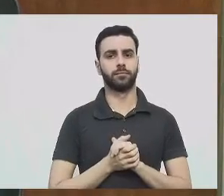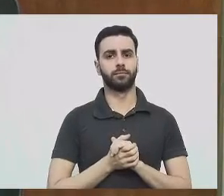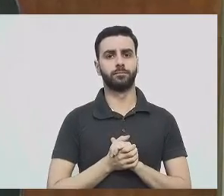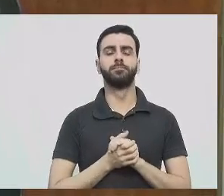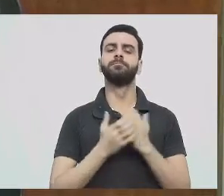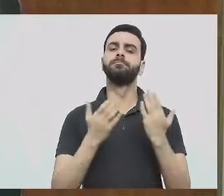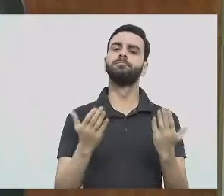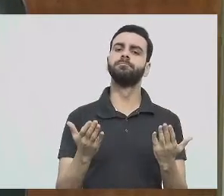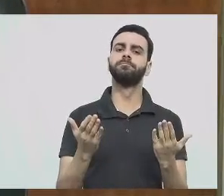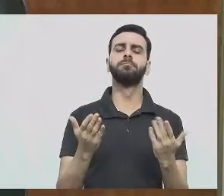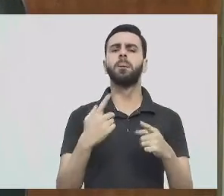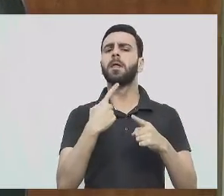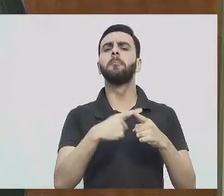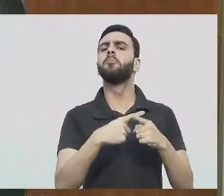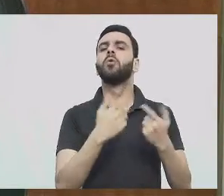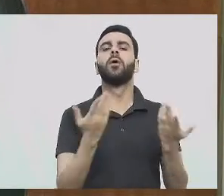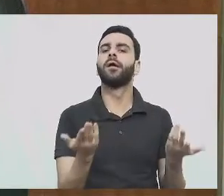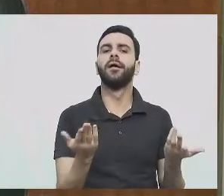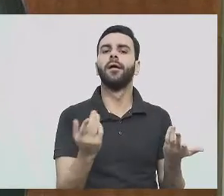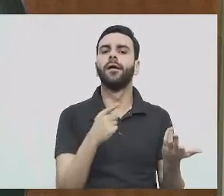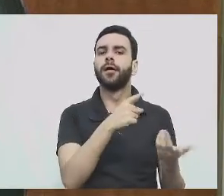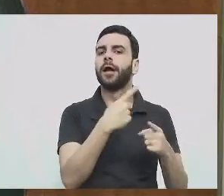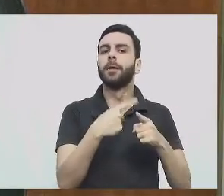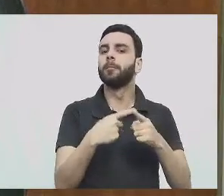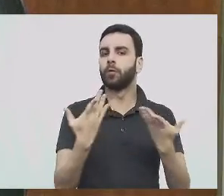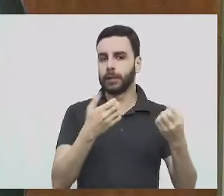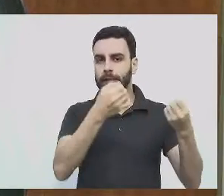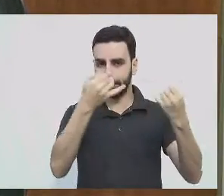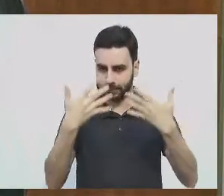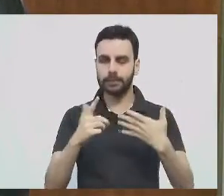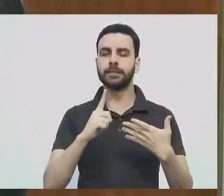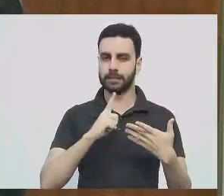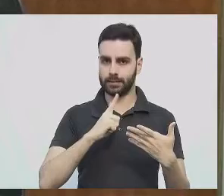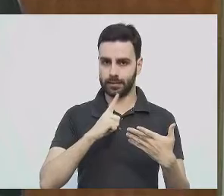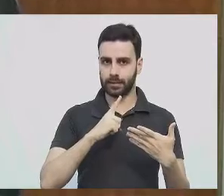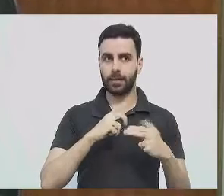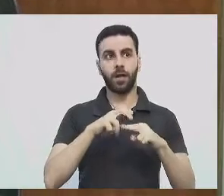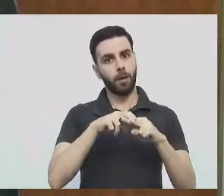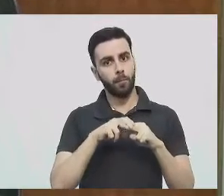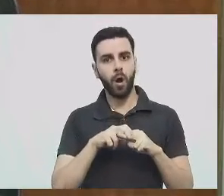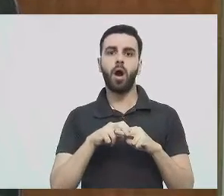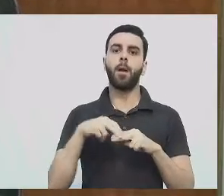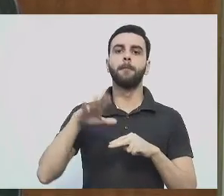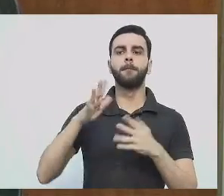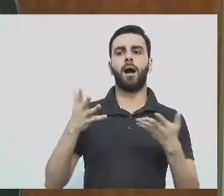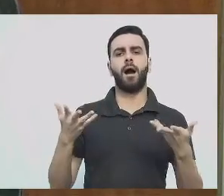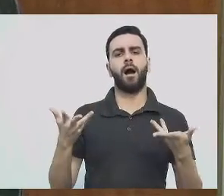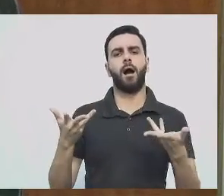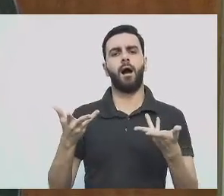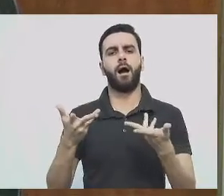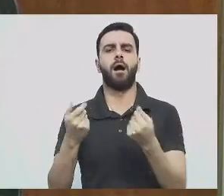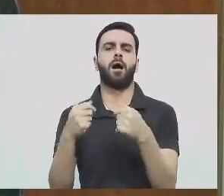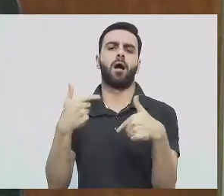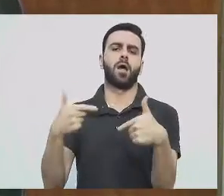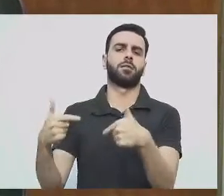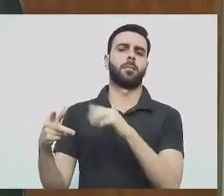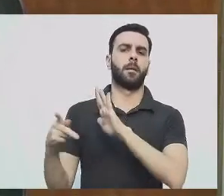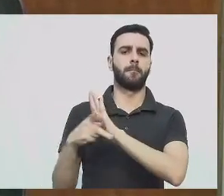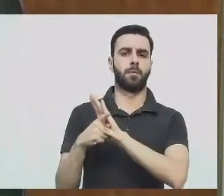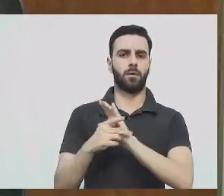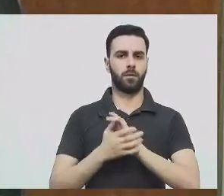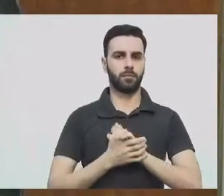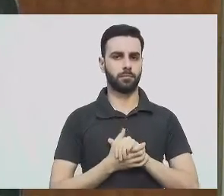E aí vem a justificativa. A justificativa é, vai ficar um serviço mais bem prestado para a